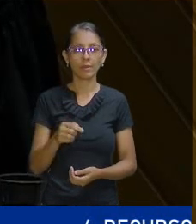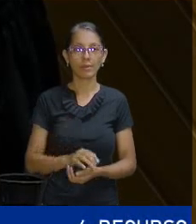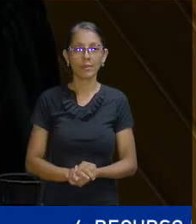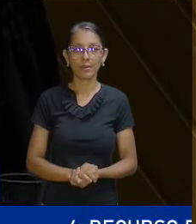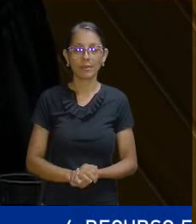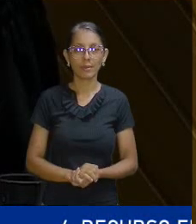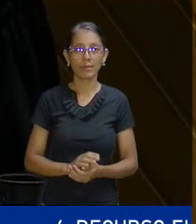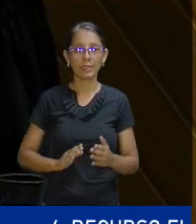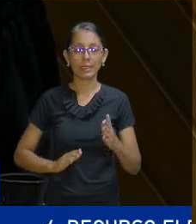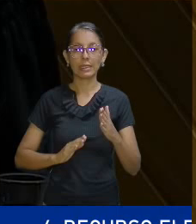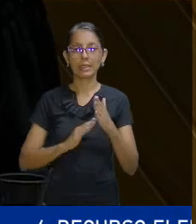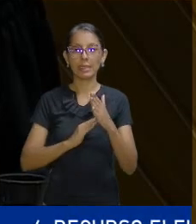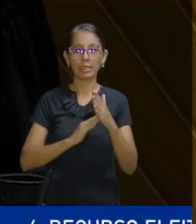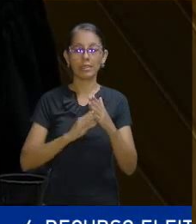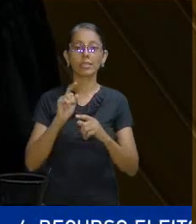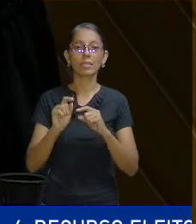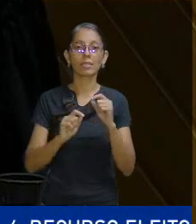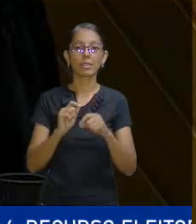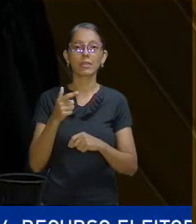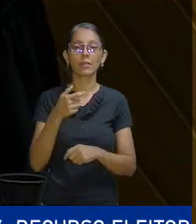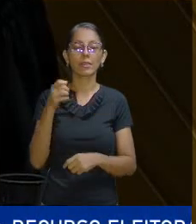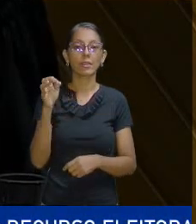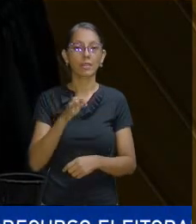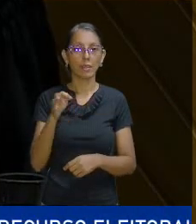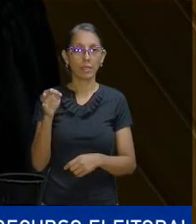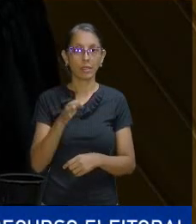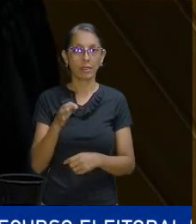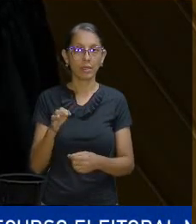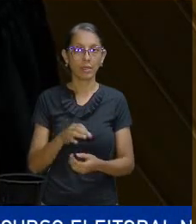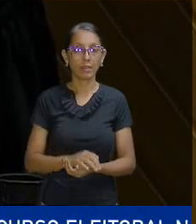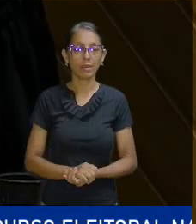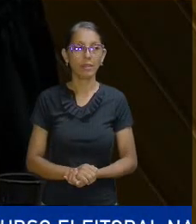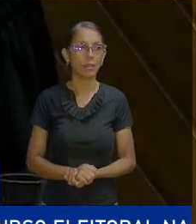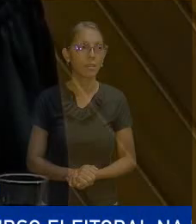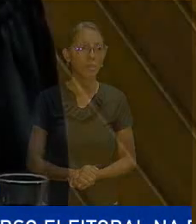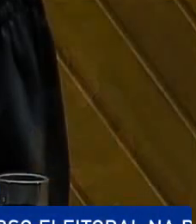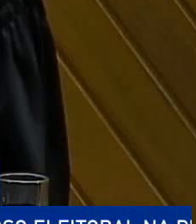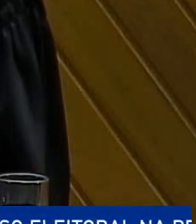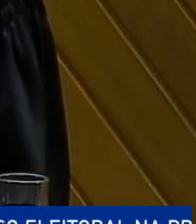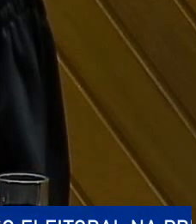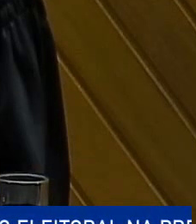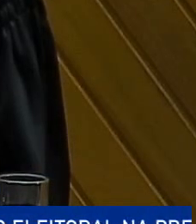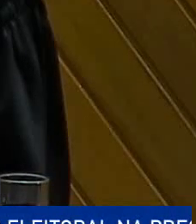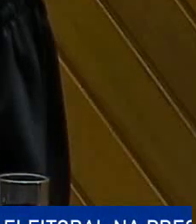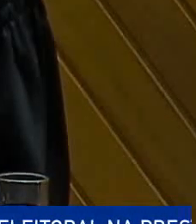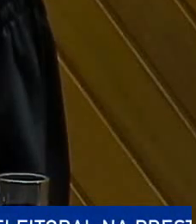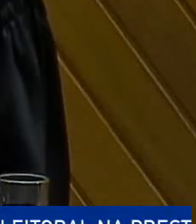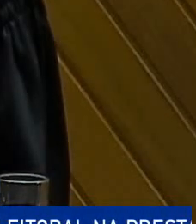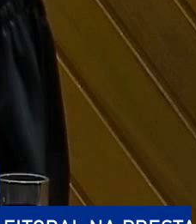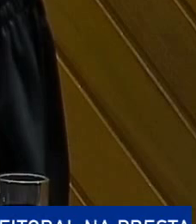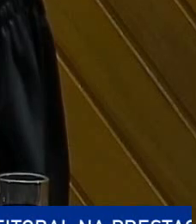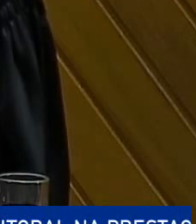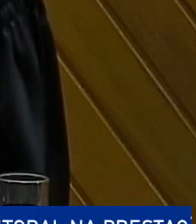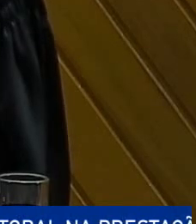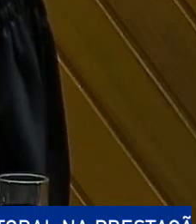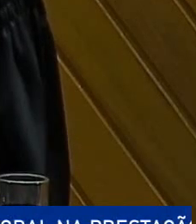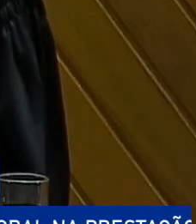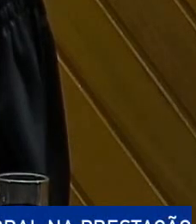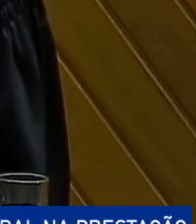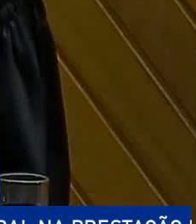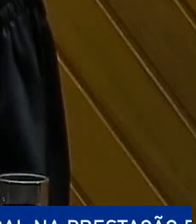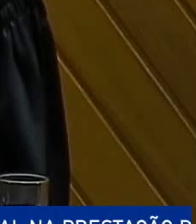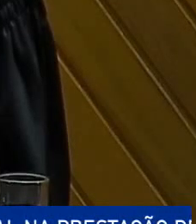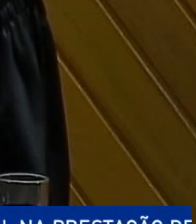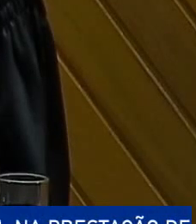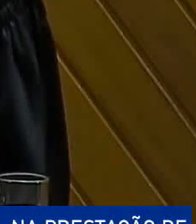em 20%, e da ausência de previsão que permita a interpretação diversa, a sentença deve ser mantida, impondo-se